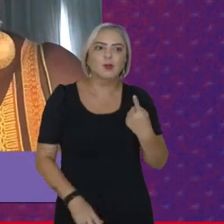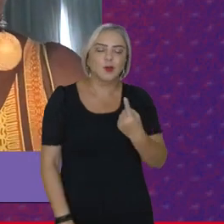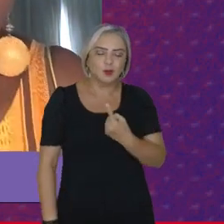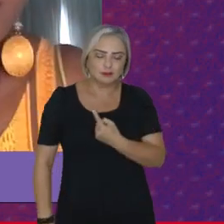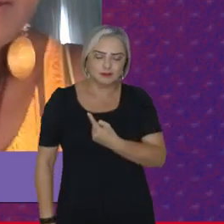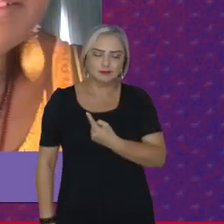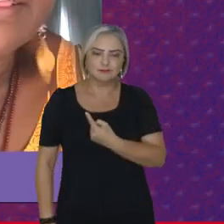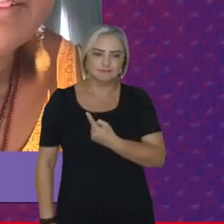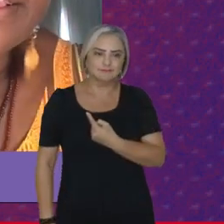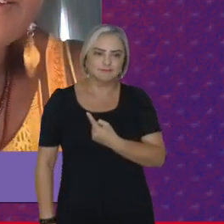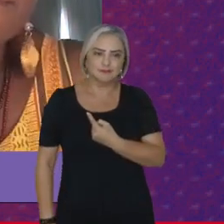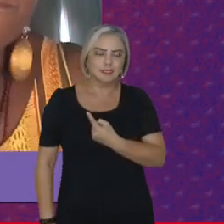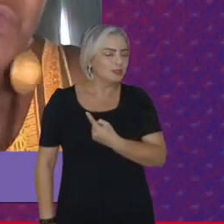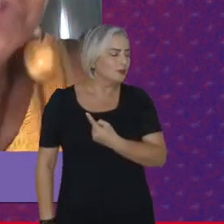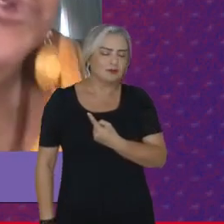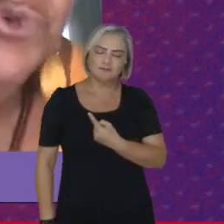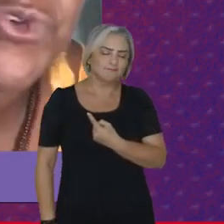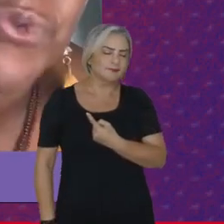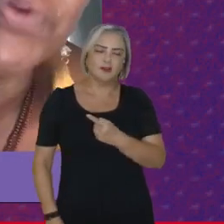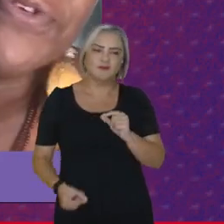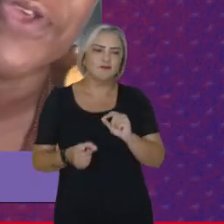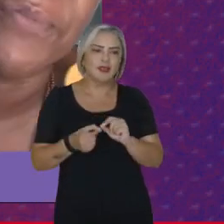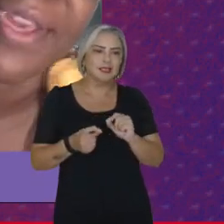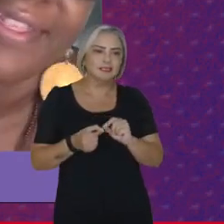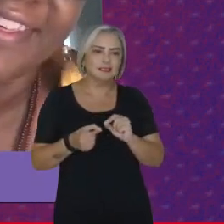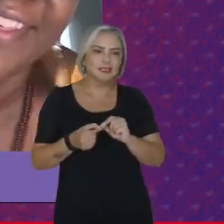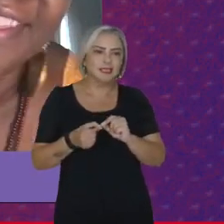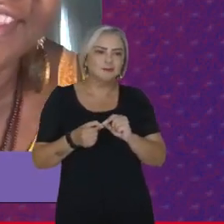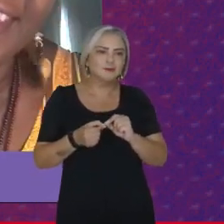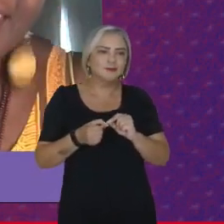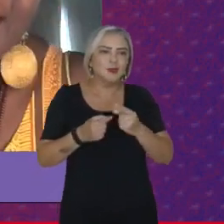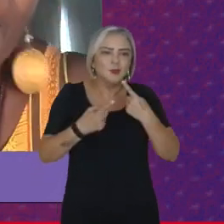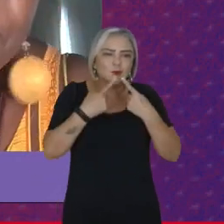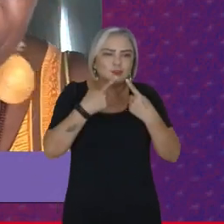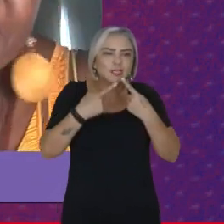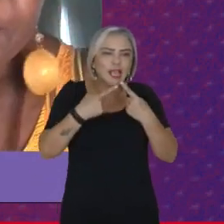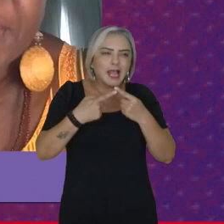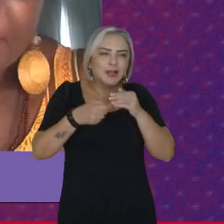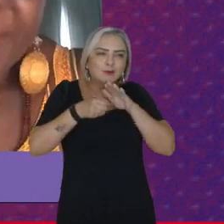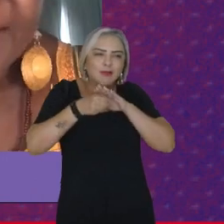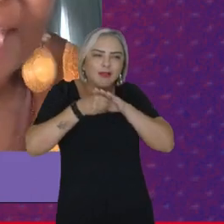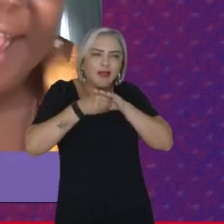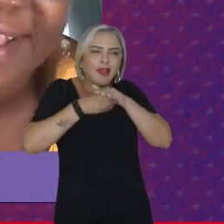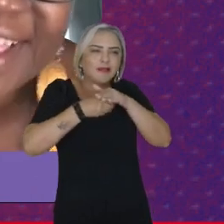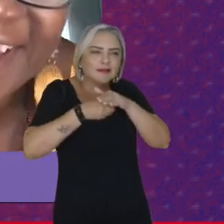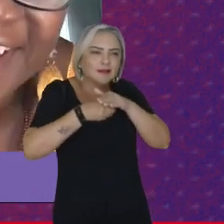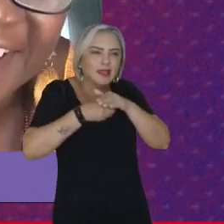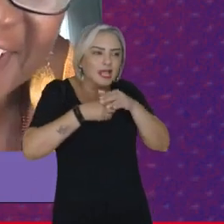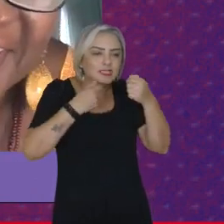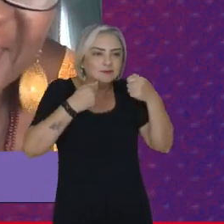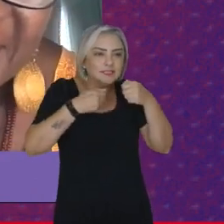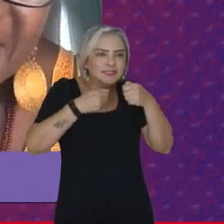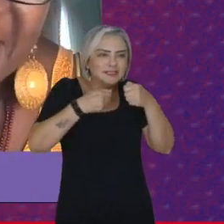ainda faz muito superficialmente. É importante porque dá